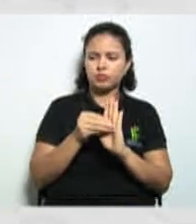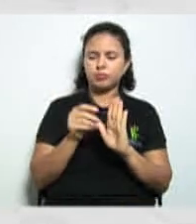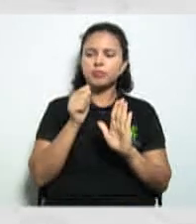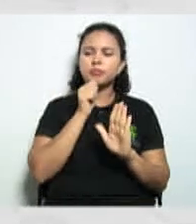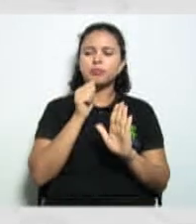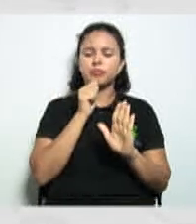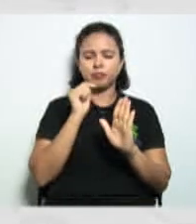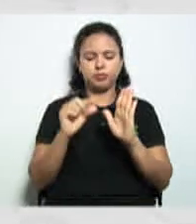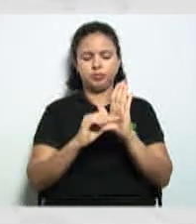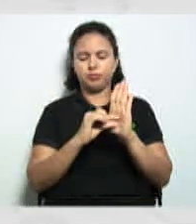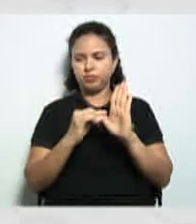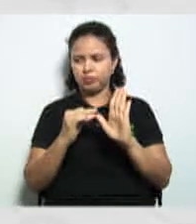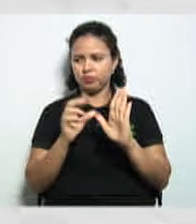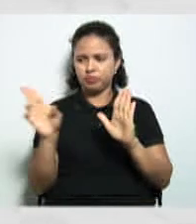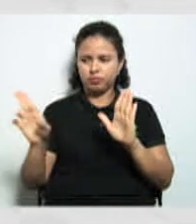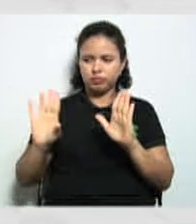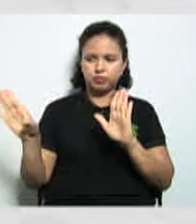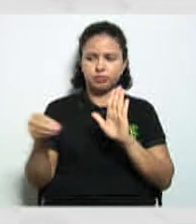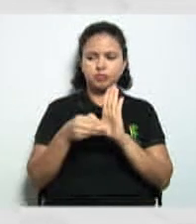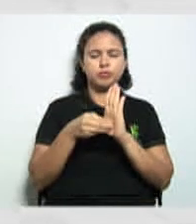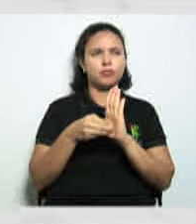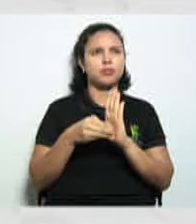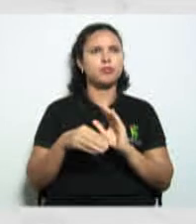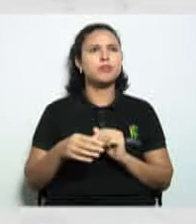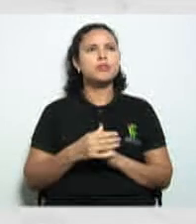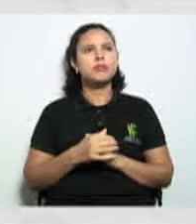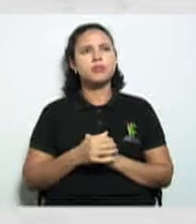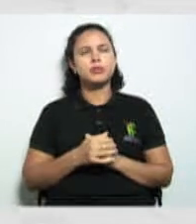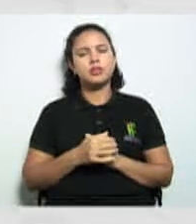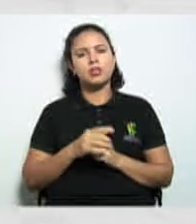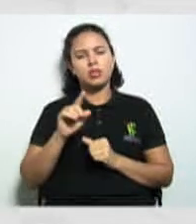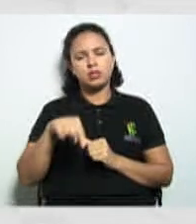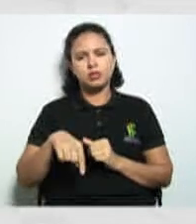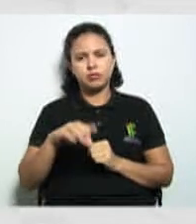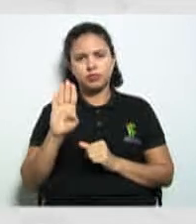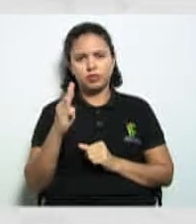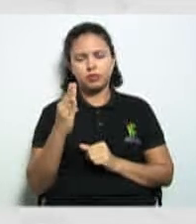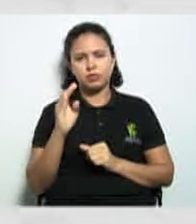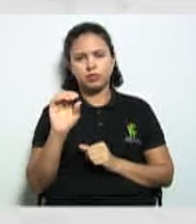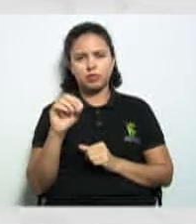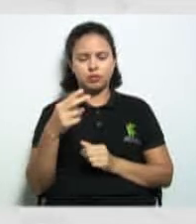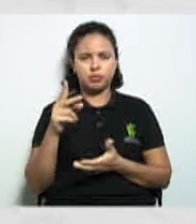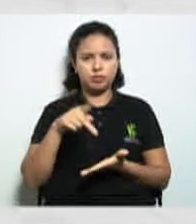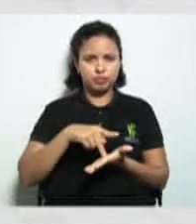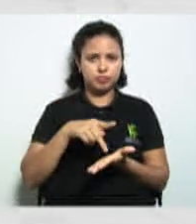gente falou aí, deu um exemplo, e aí a gente quer saber, verdadeiro ou falso?